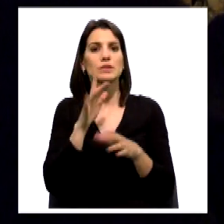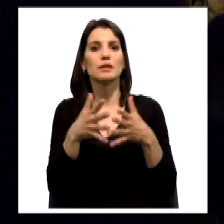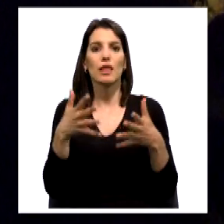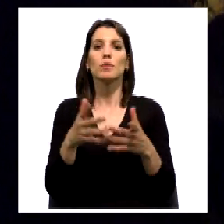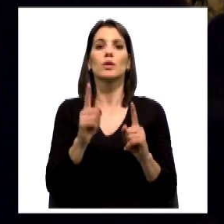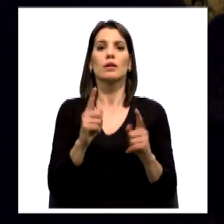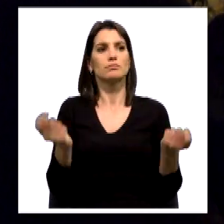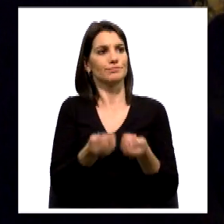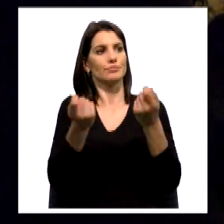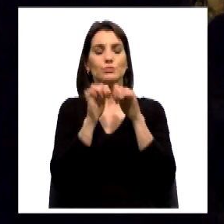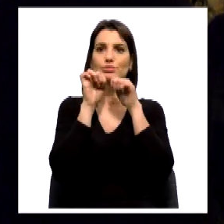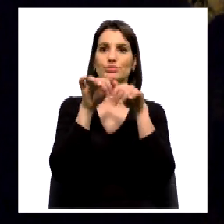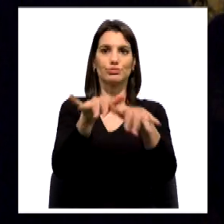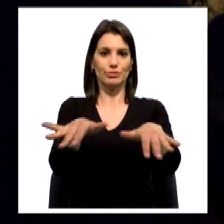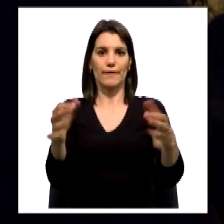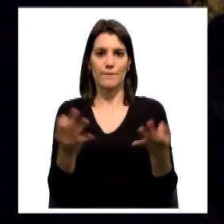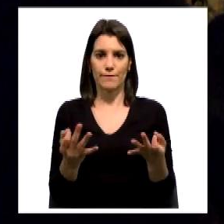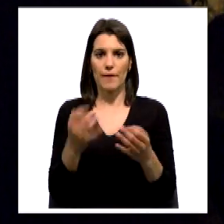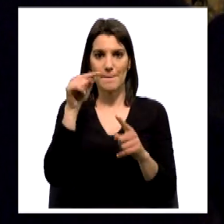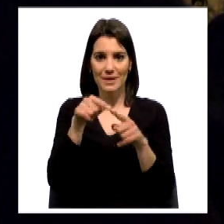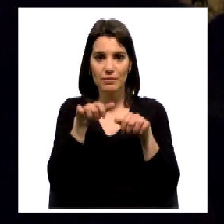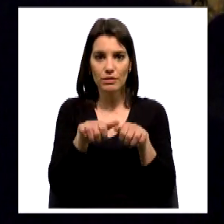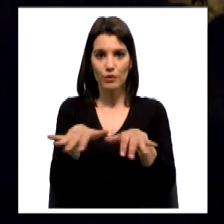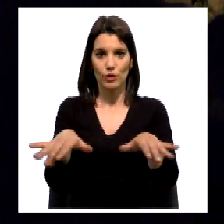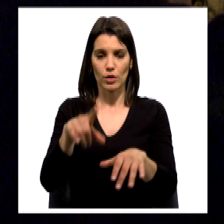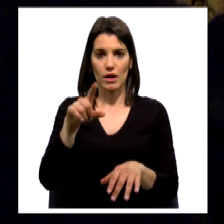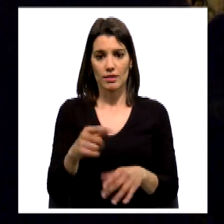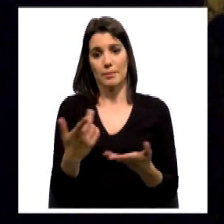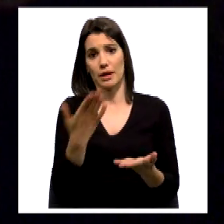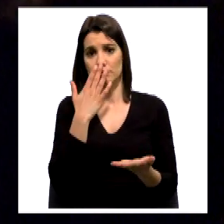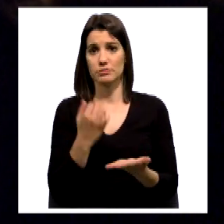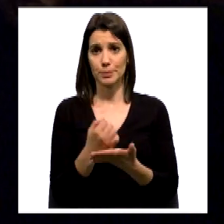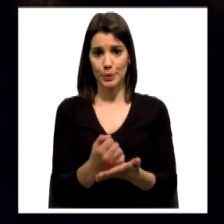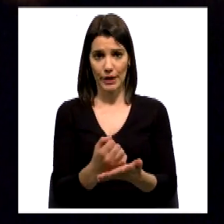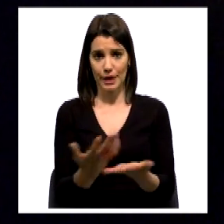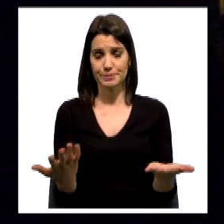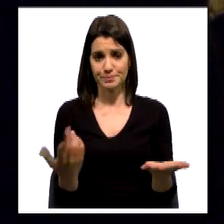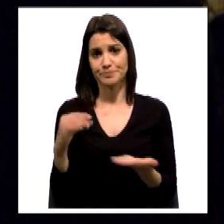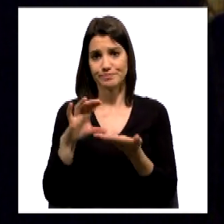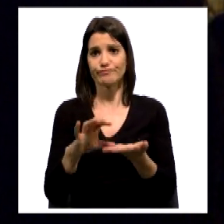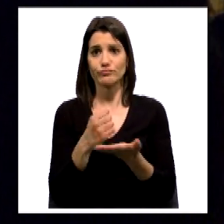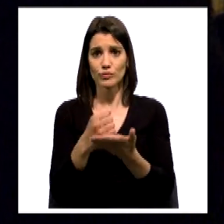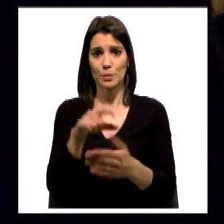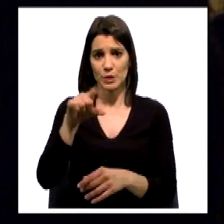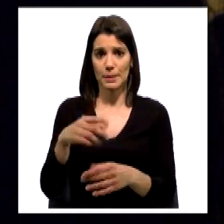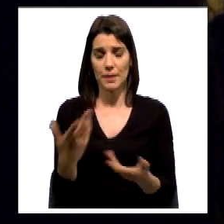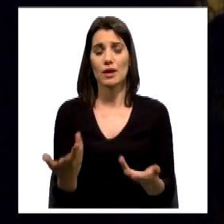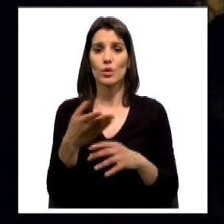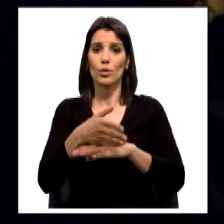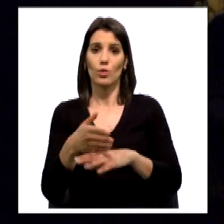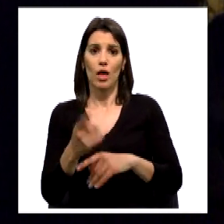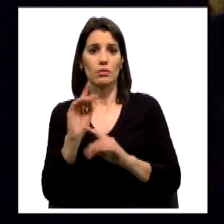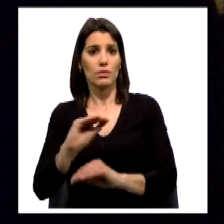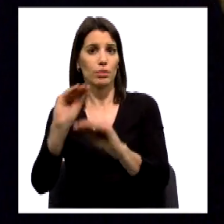uma missão de divulgação, portanto, e para divulgar também de patrocinar. Portanto, tem um lado mecenático, tem